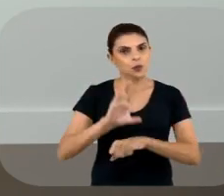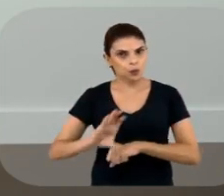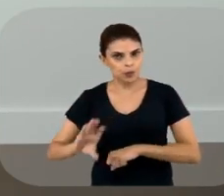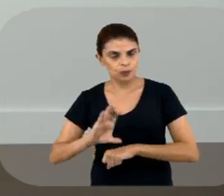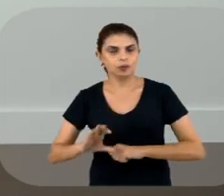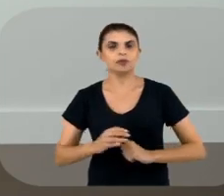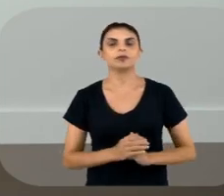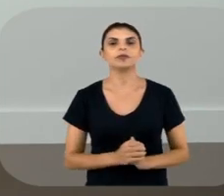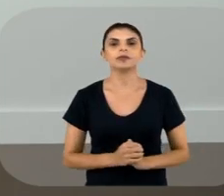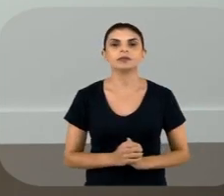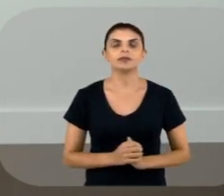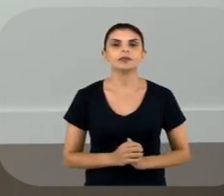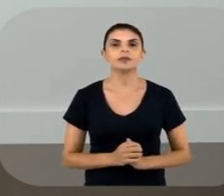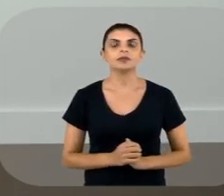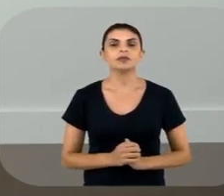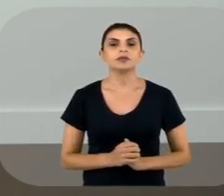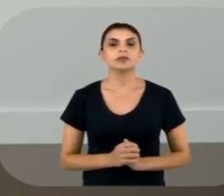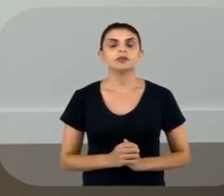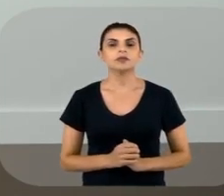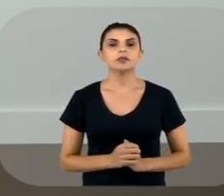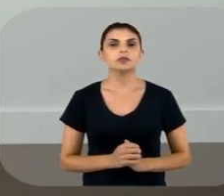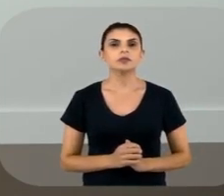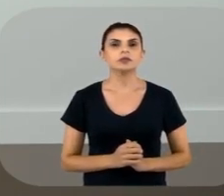enfim, cursos. E,